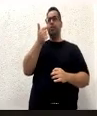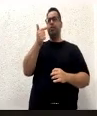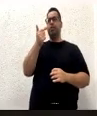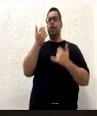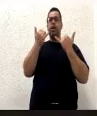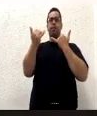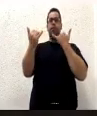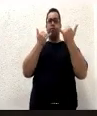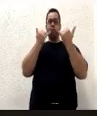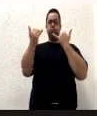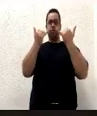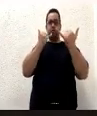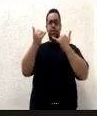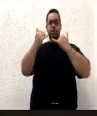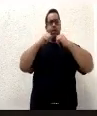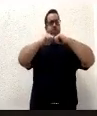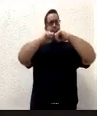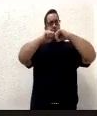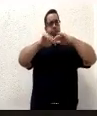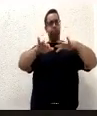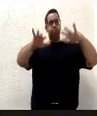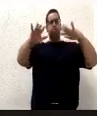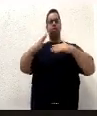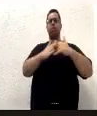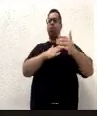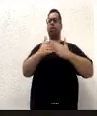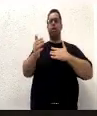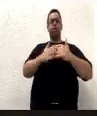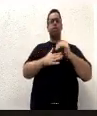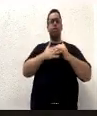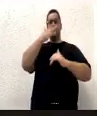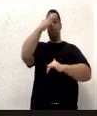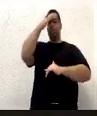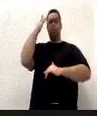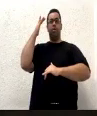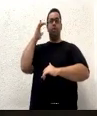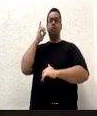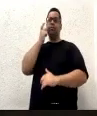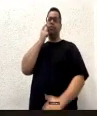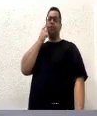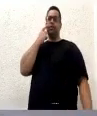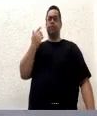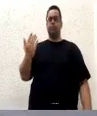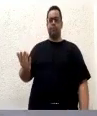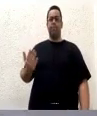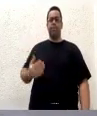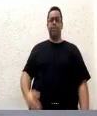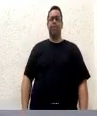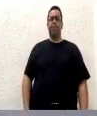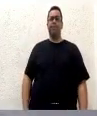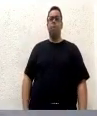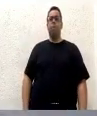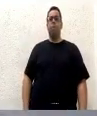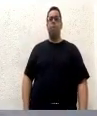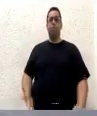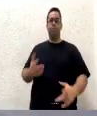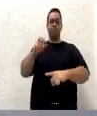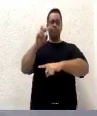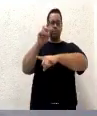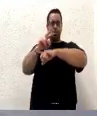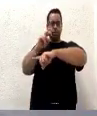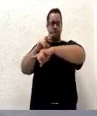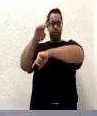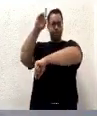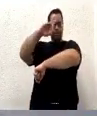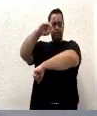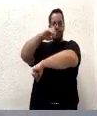dado é público. Todo mundo pode ir lá e checar essas informações. Então, ele faz estrago mesmo, é o mesmo bichinho, e a gente só consegue